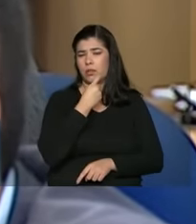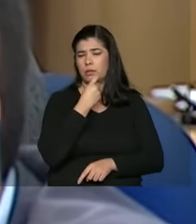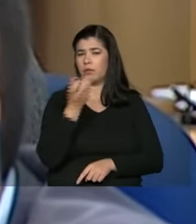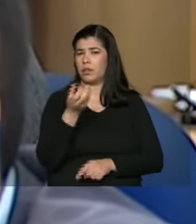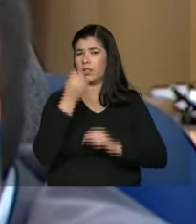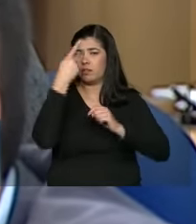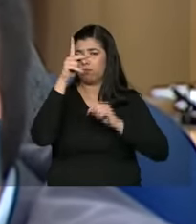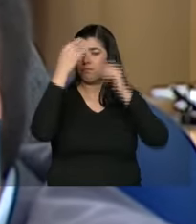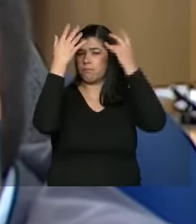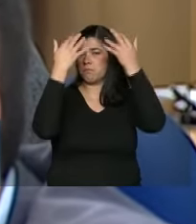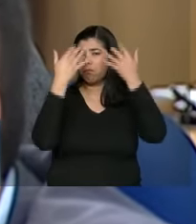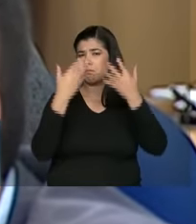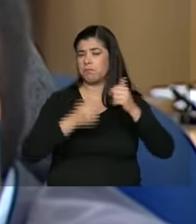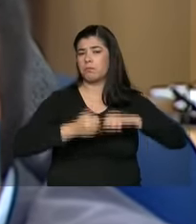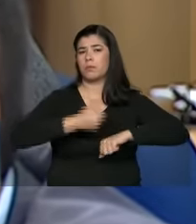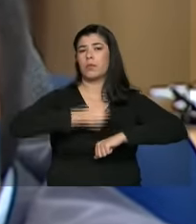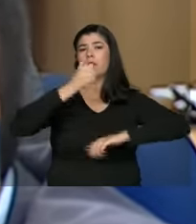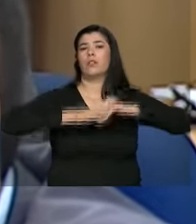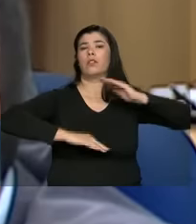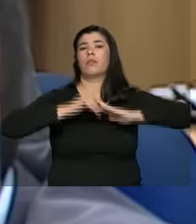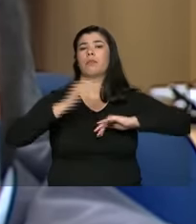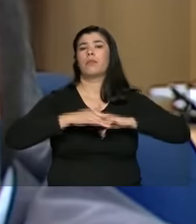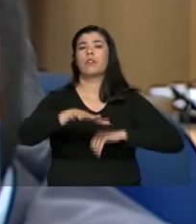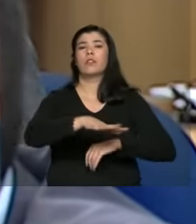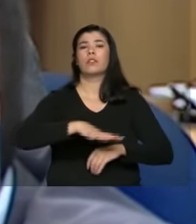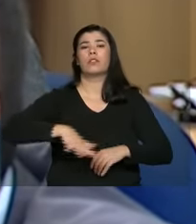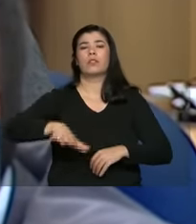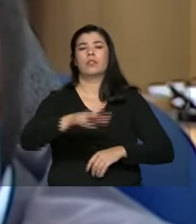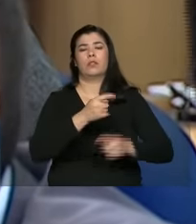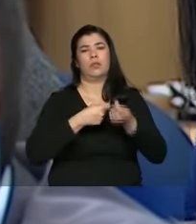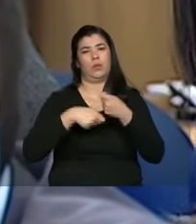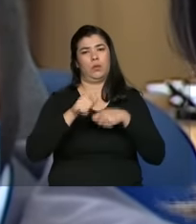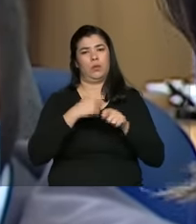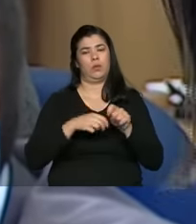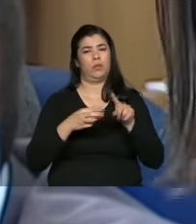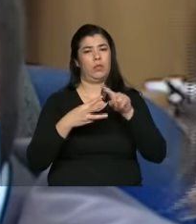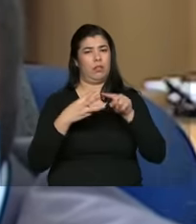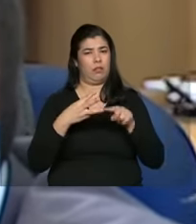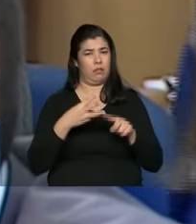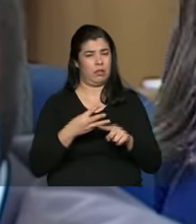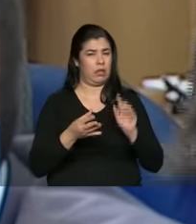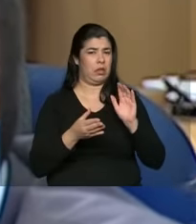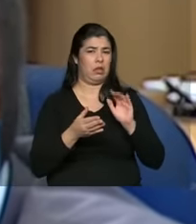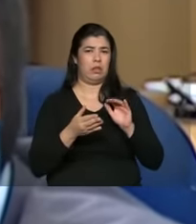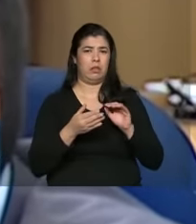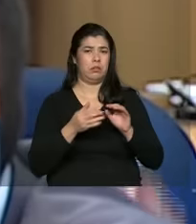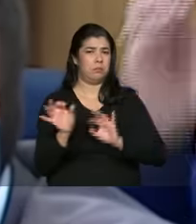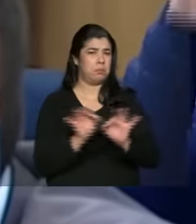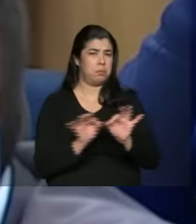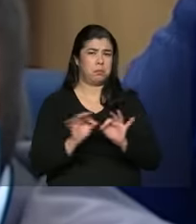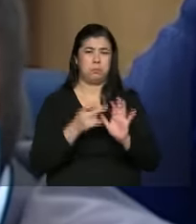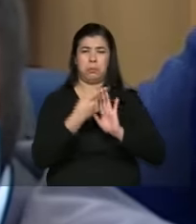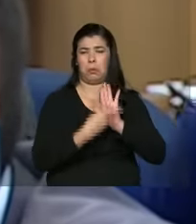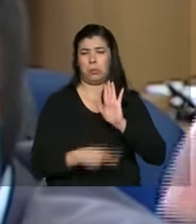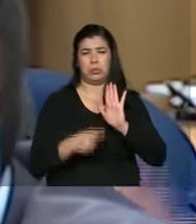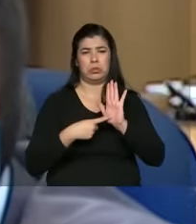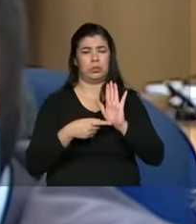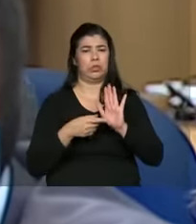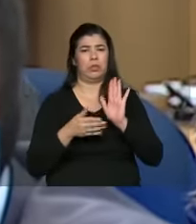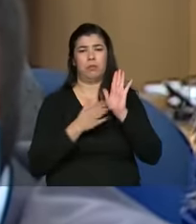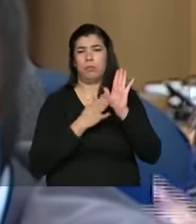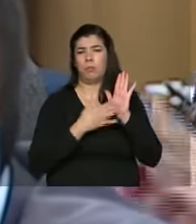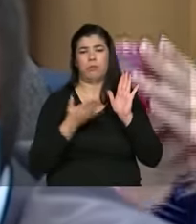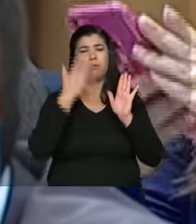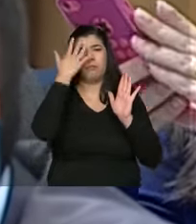melhor essas essas medidas do âmbito econômico que são três projetos ou propostas sei lá né que vão ser enviadas ao